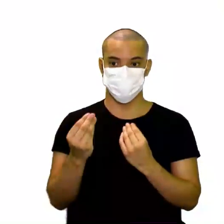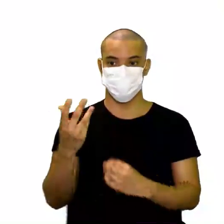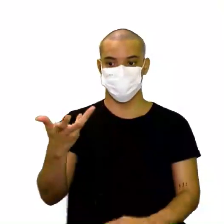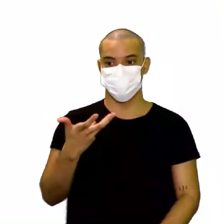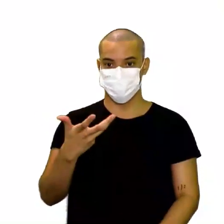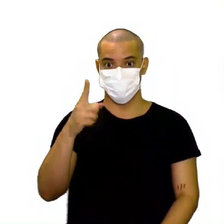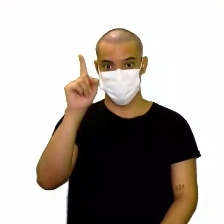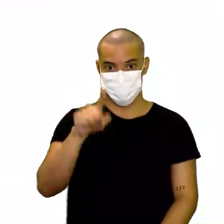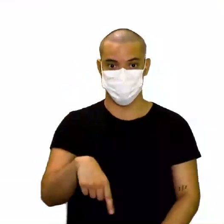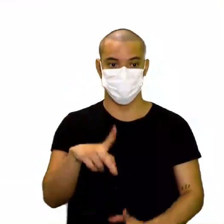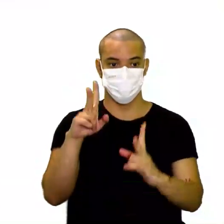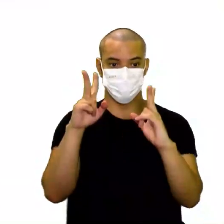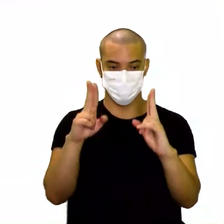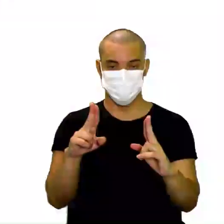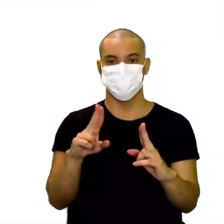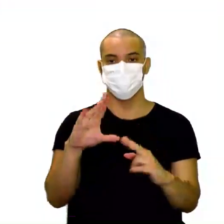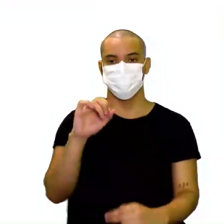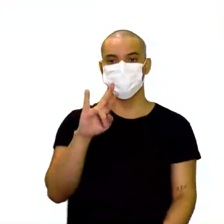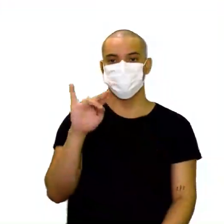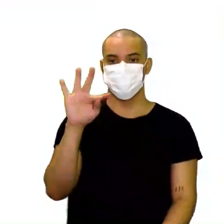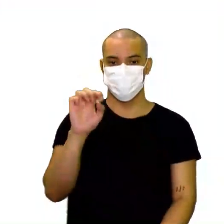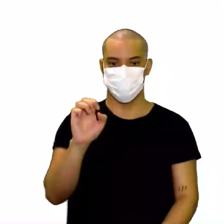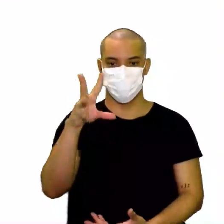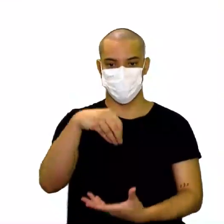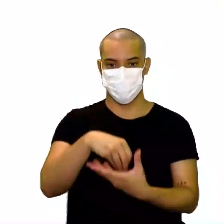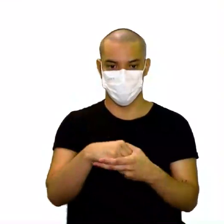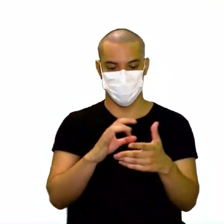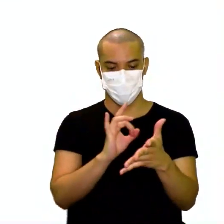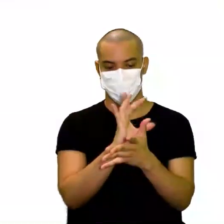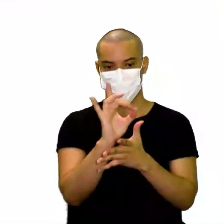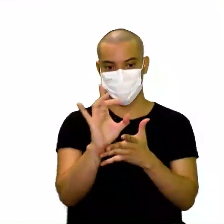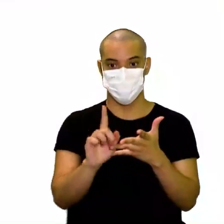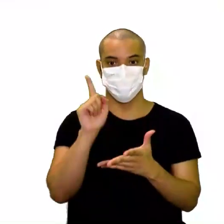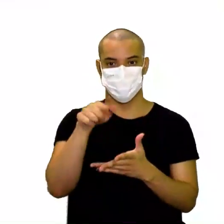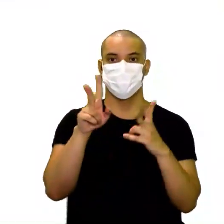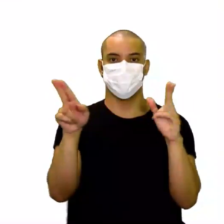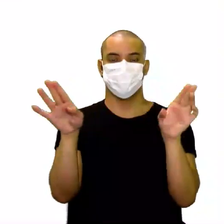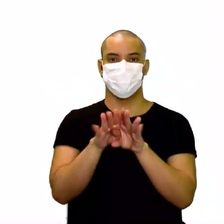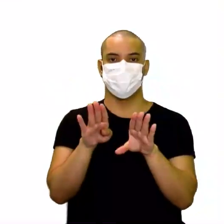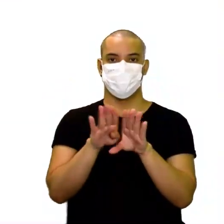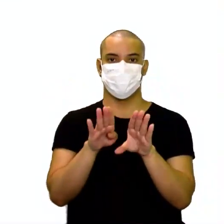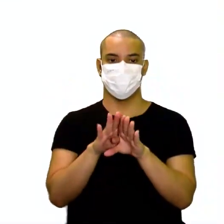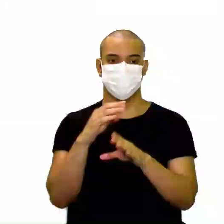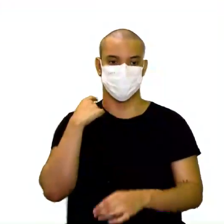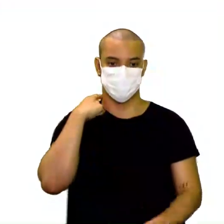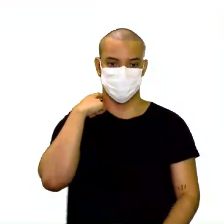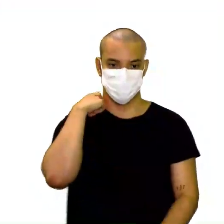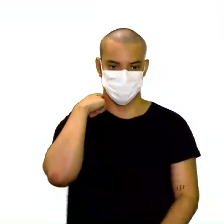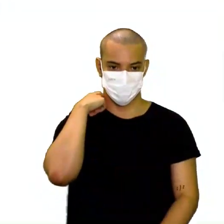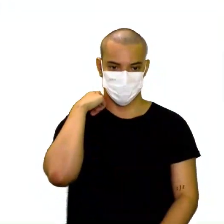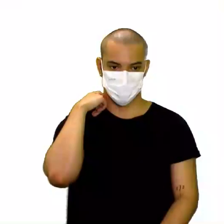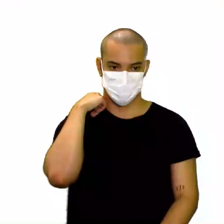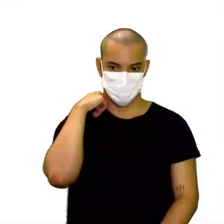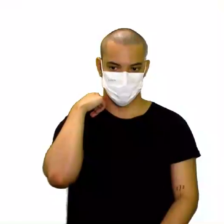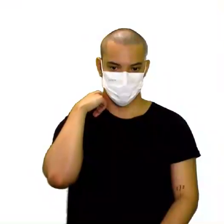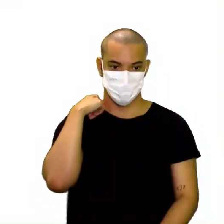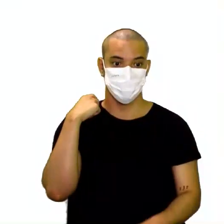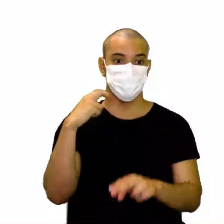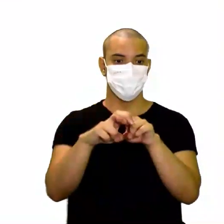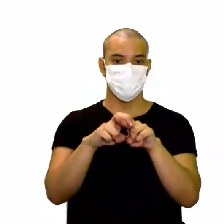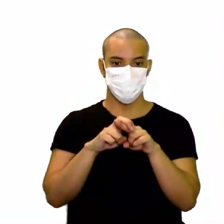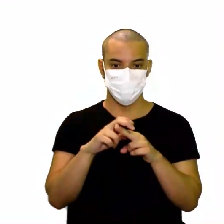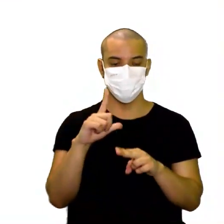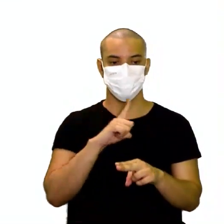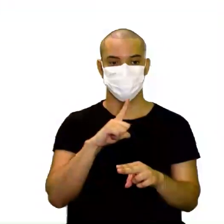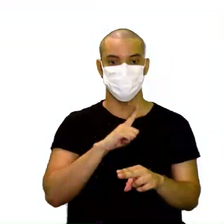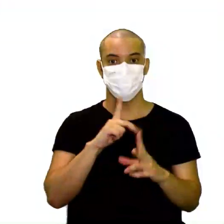é igual, a corrente que passará em cada uma delas é igual, ok? Então aqui, nossa